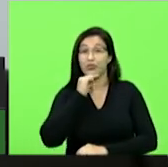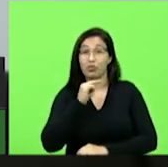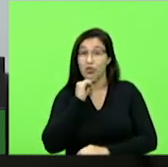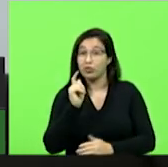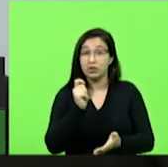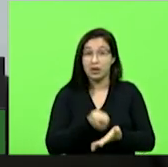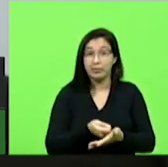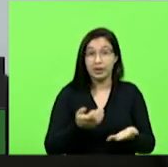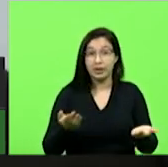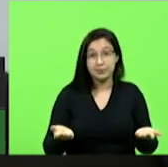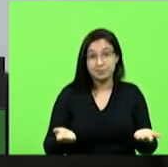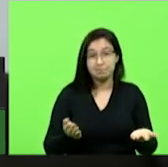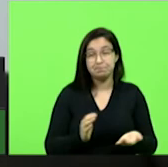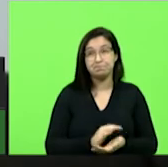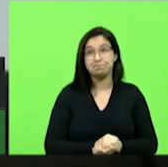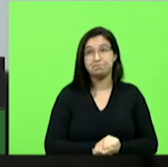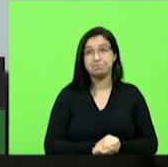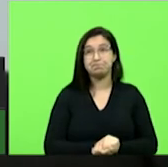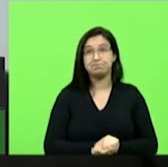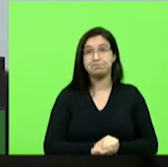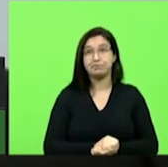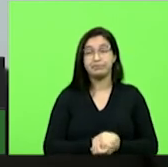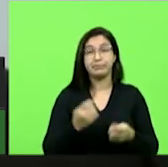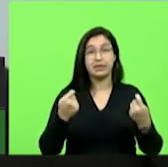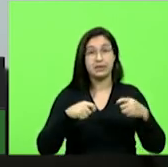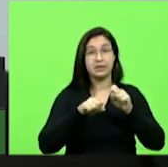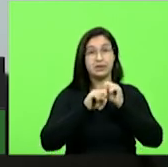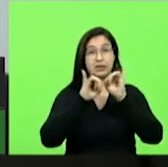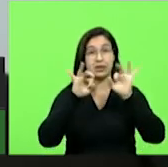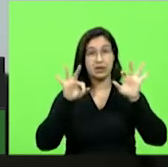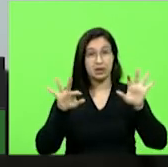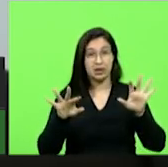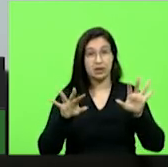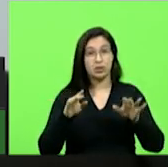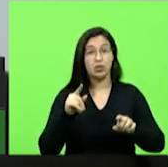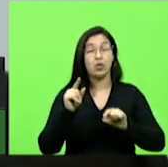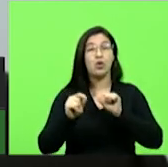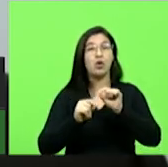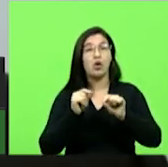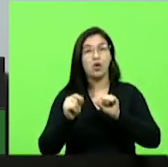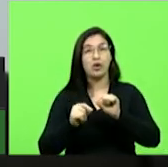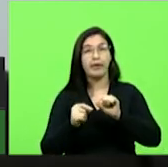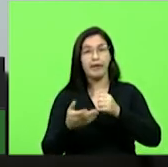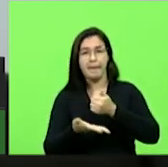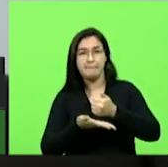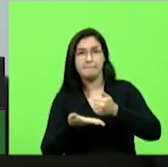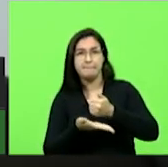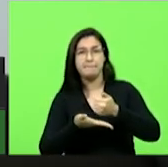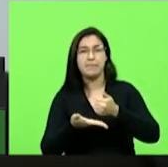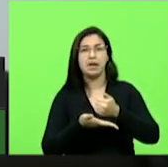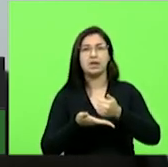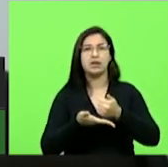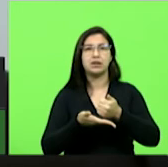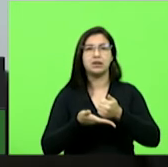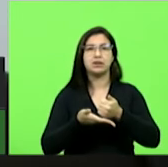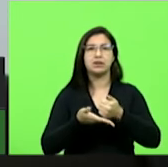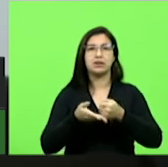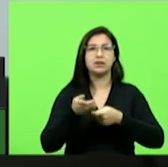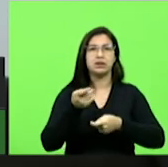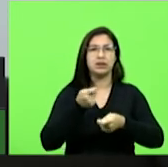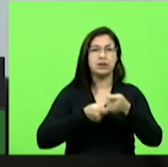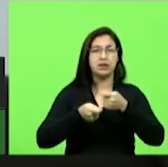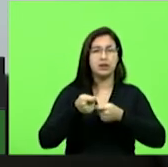de pagar. Isso nós temos que deixar bem claro. Que quem sustenta a máquina pública é o empresário, é o